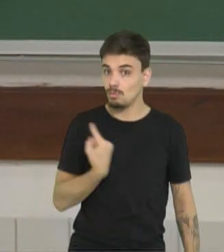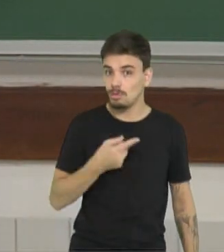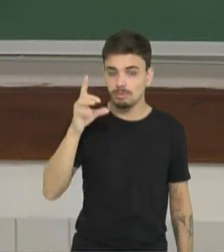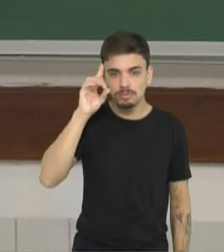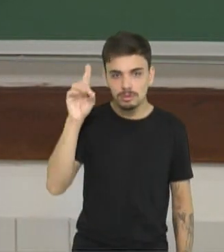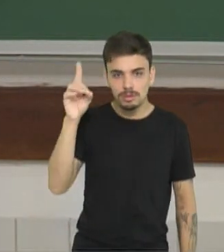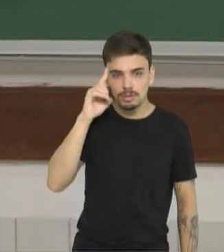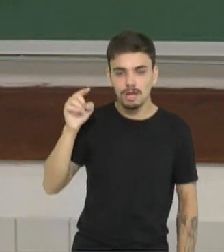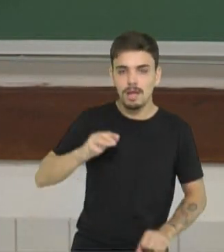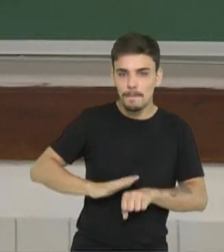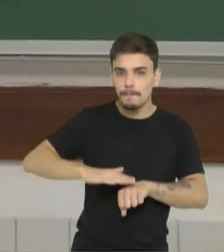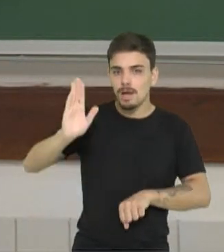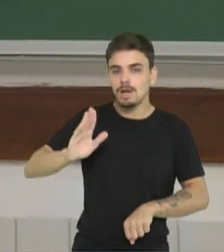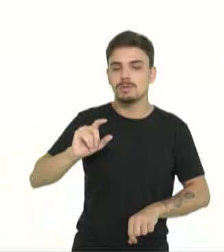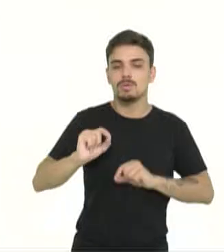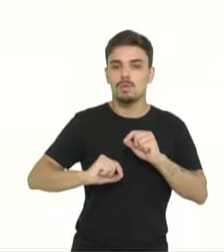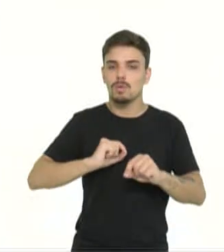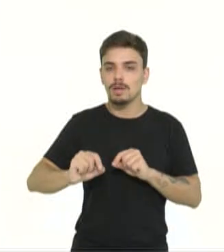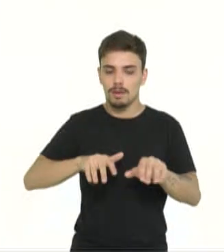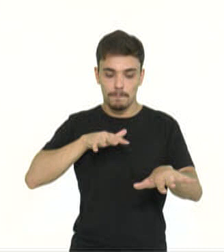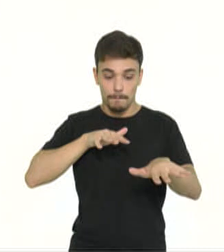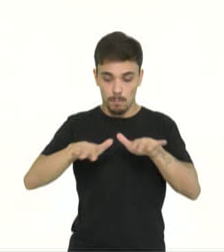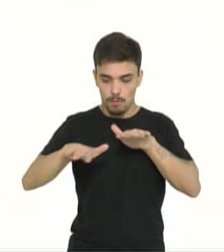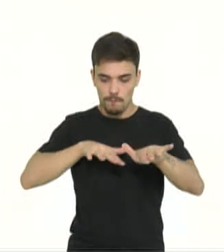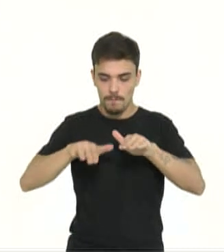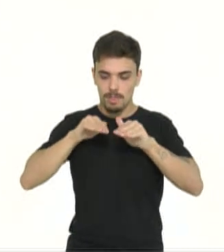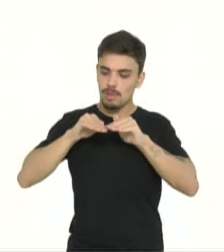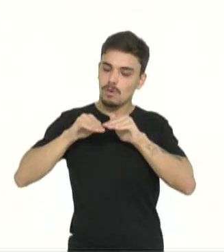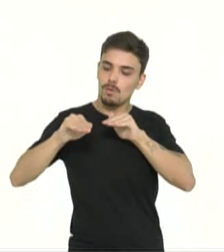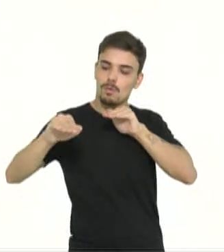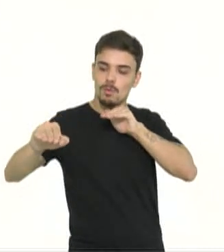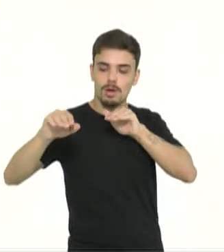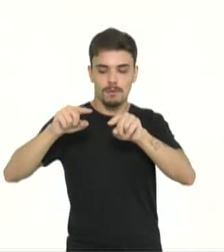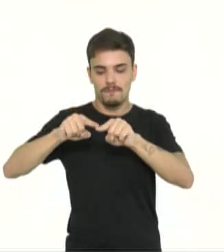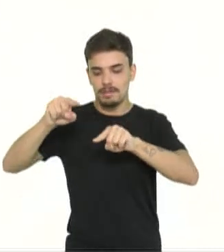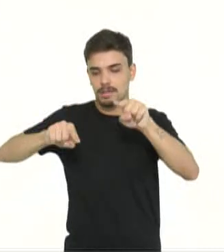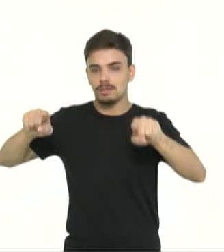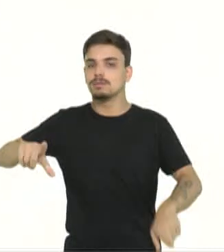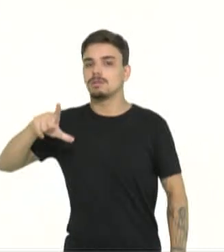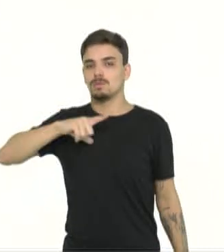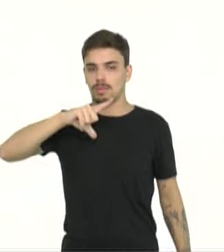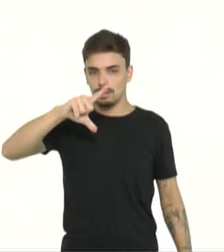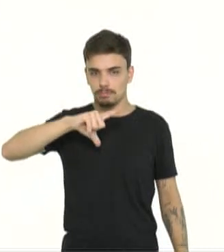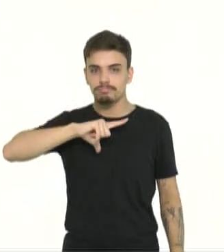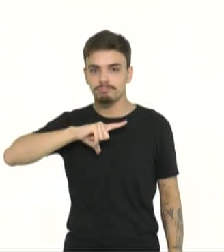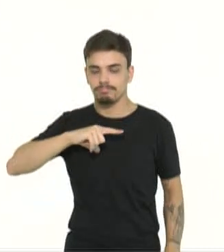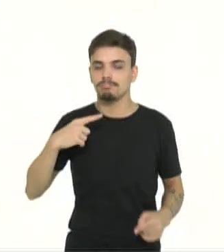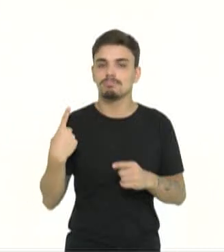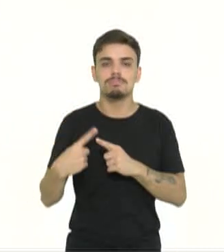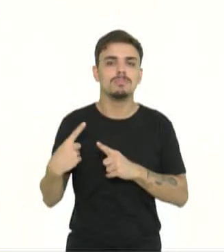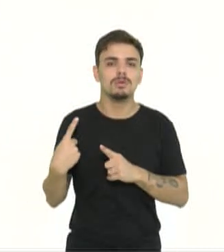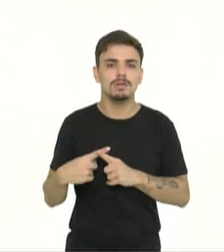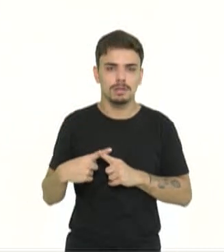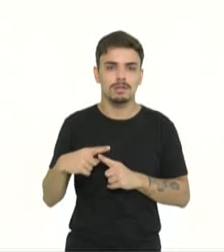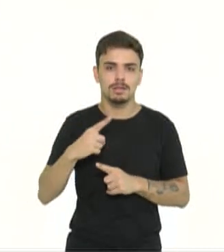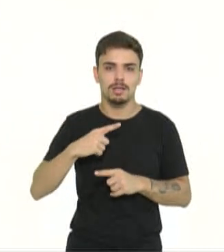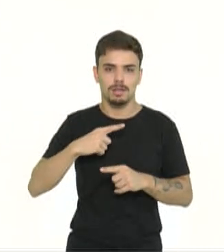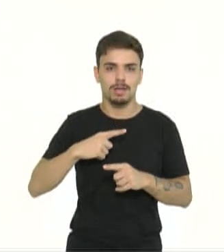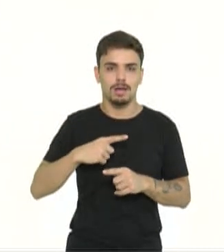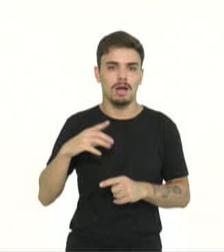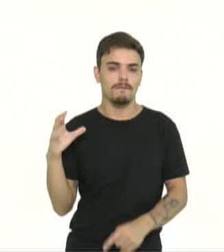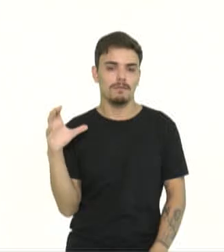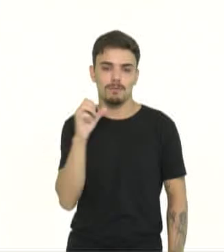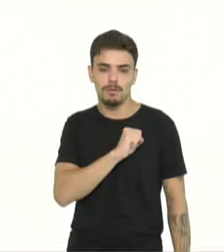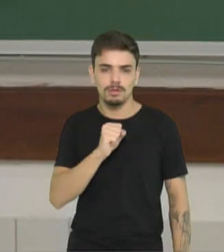é muito mais comum movimento uniformemente variado. Por quê? Porque as velocidades variam